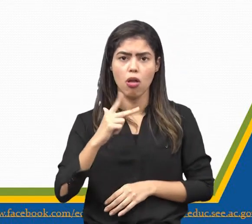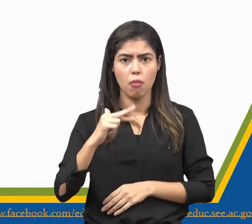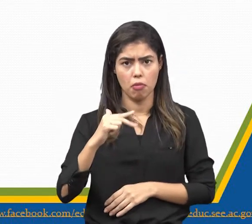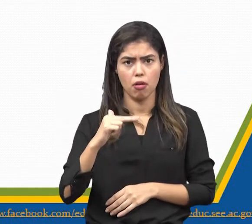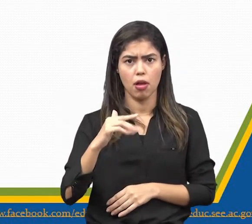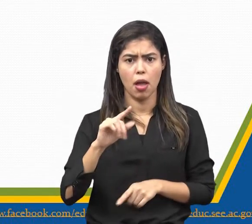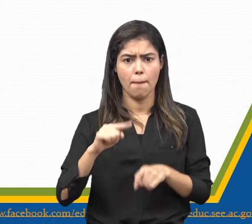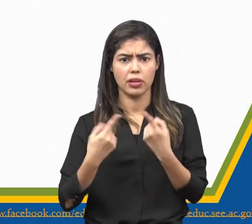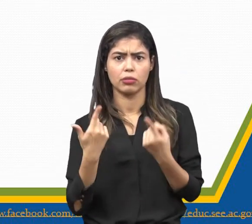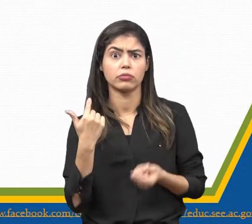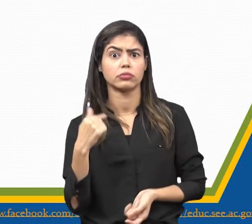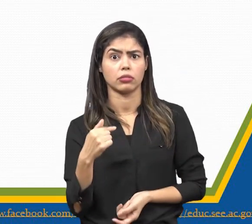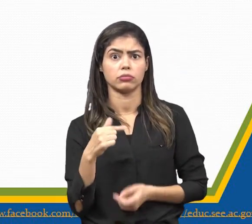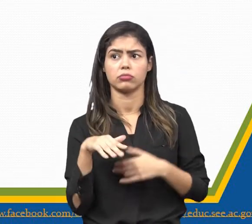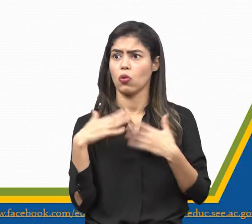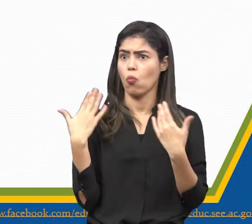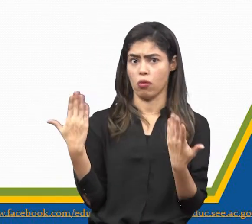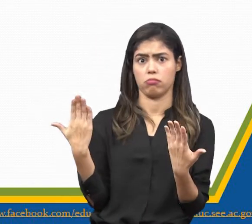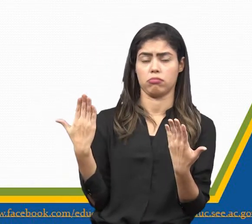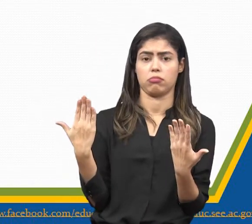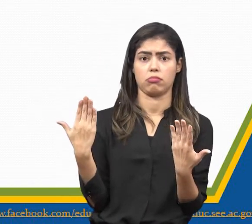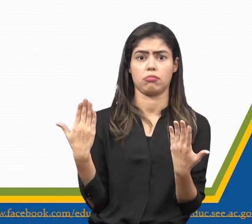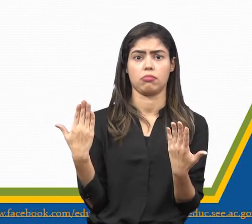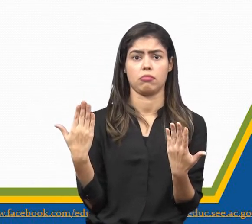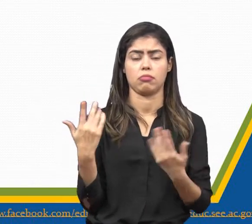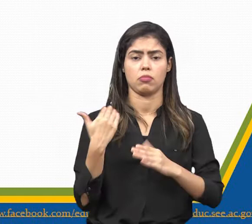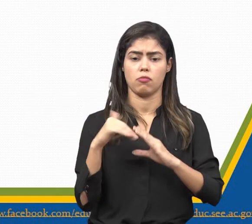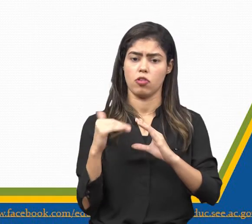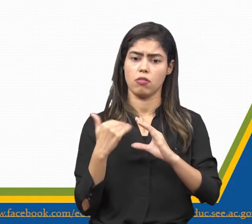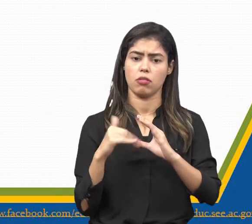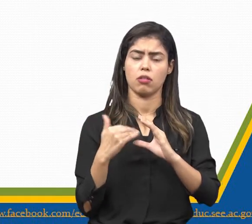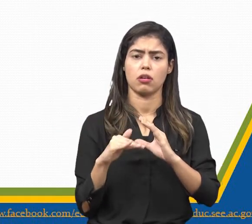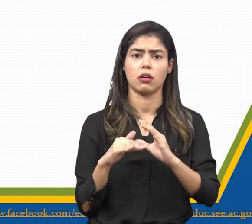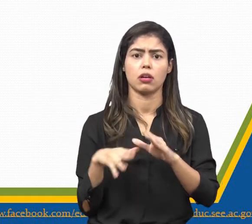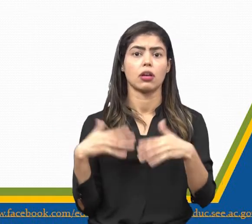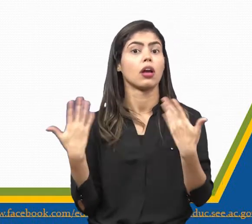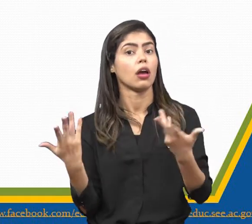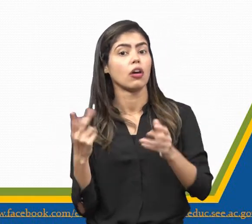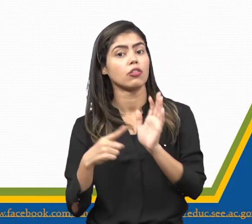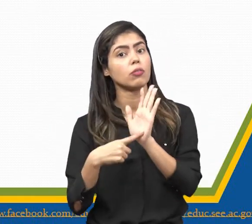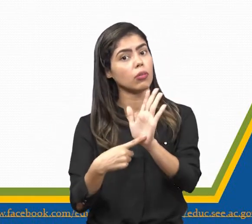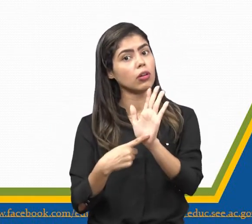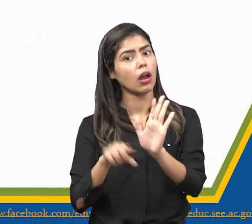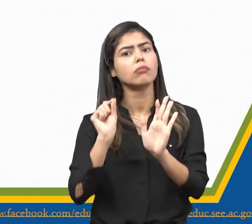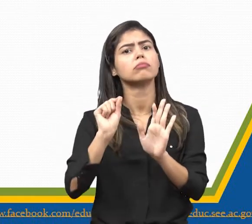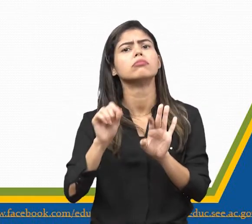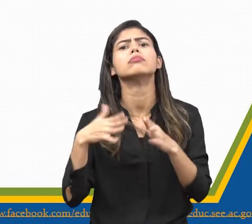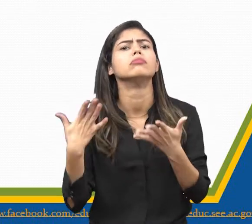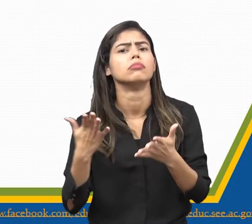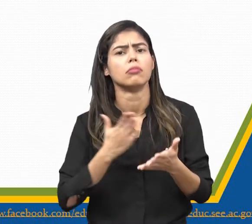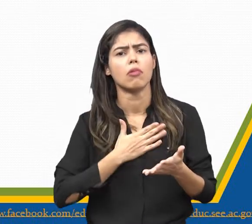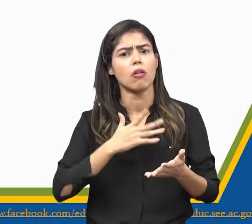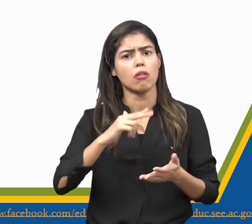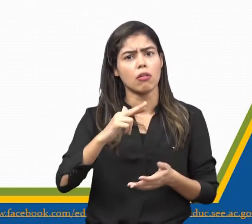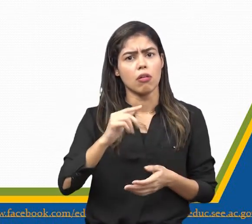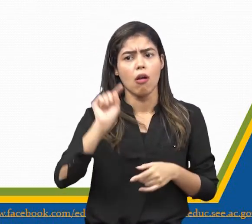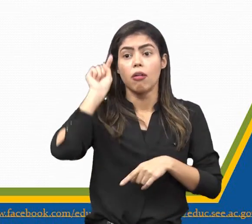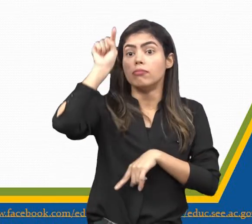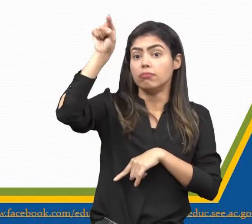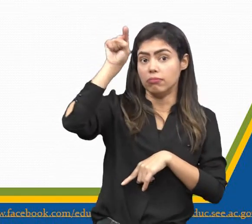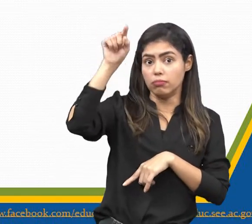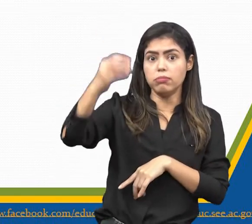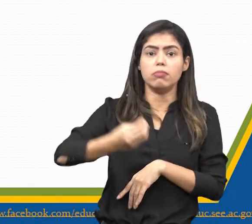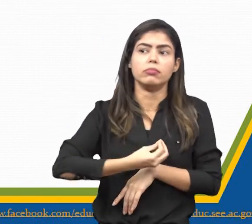tenho 7 irmãos. Então, qual irmão que eu enviei e-mail? Eu quero te mostrar exatamente quem foi esse irmão. É aquele